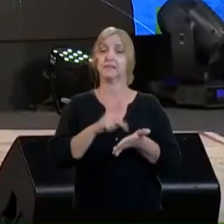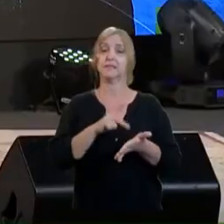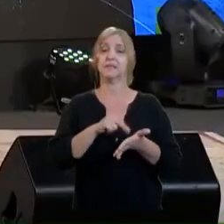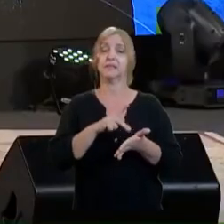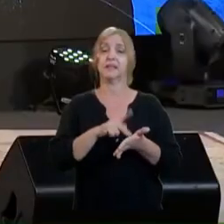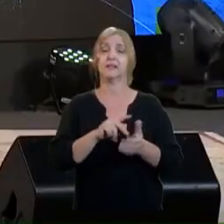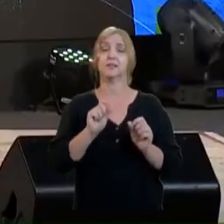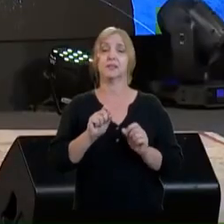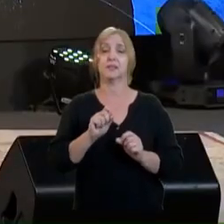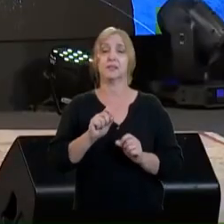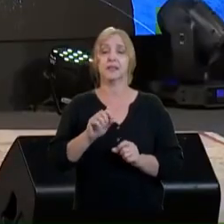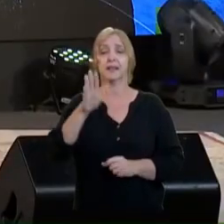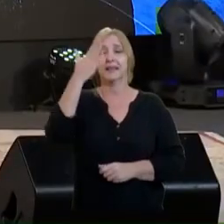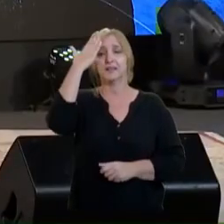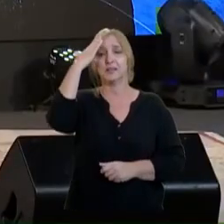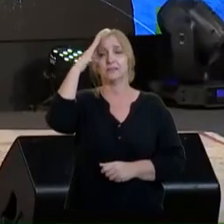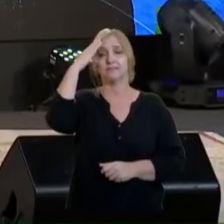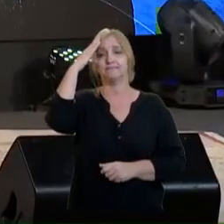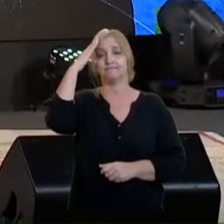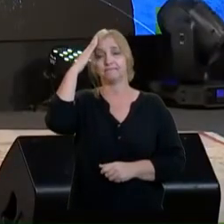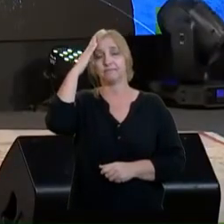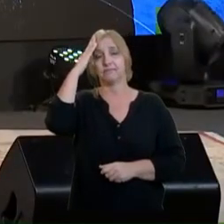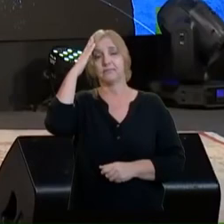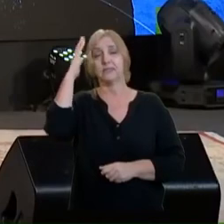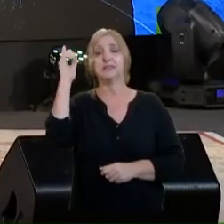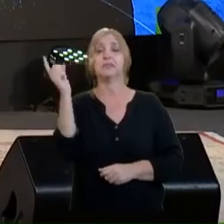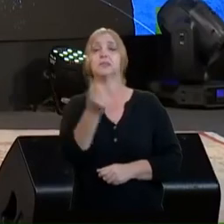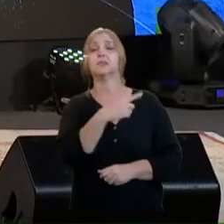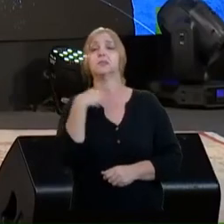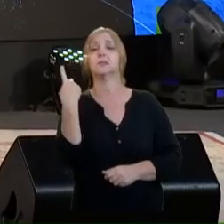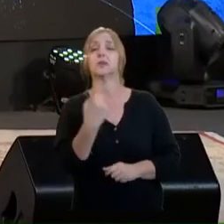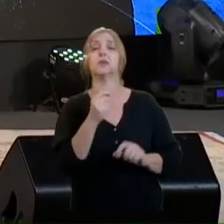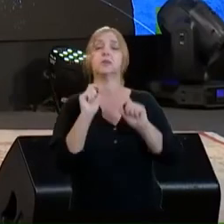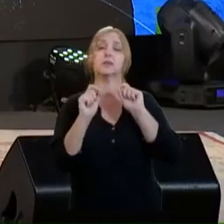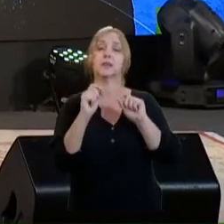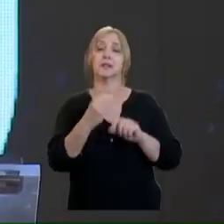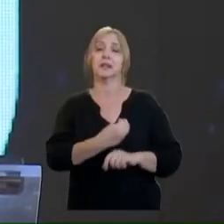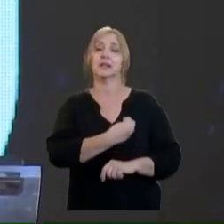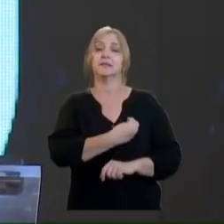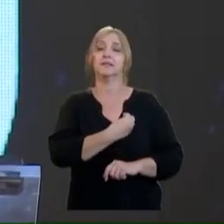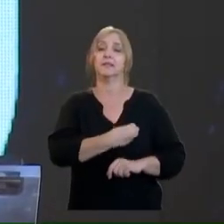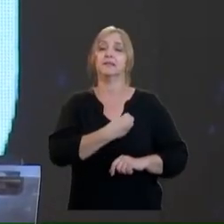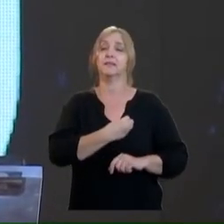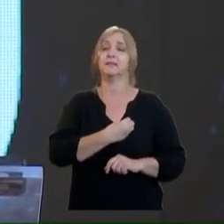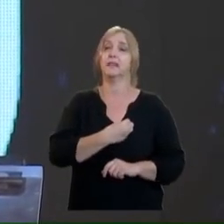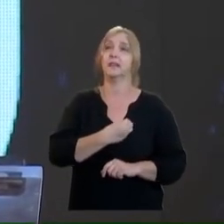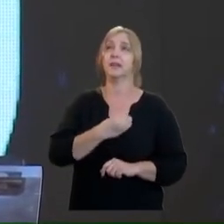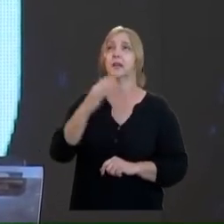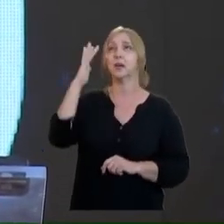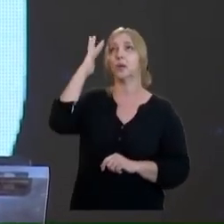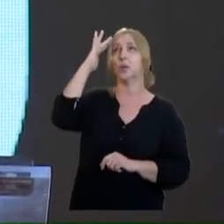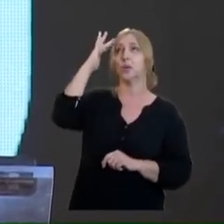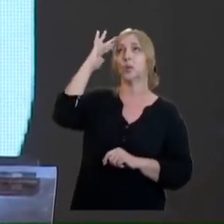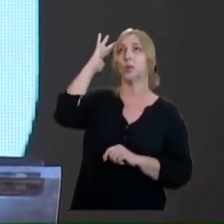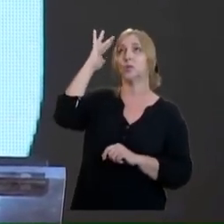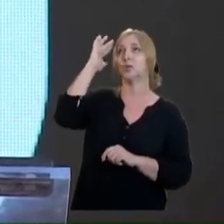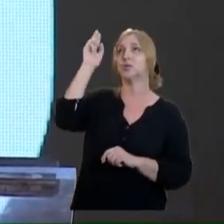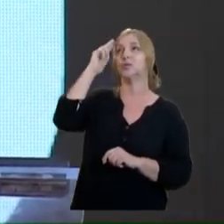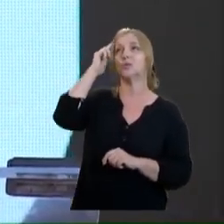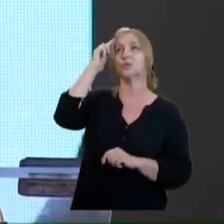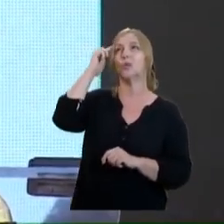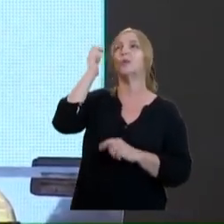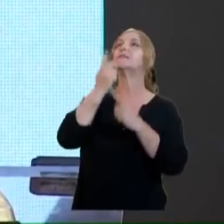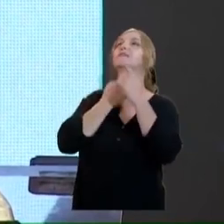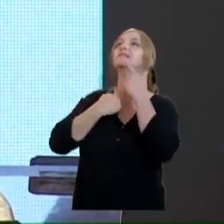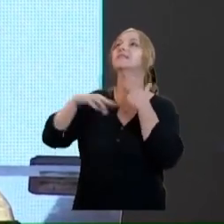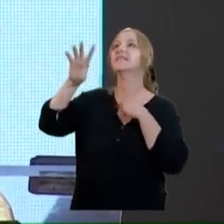traz essa compreensão para vivermos o sonho do Senhor. O verso de número